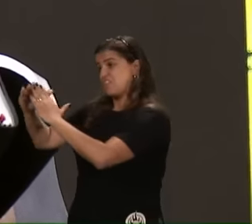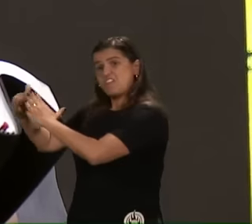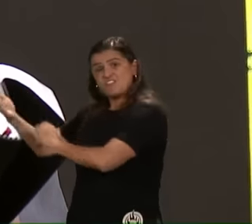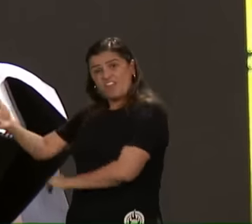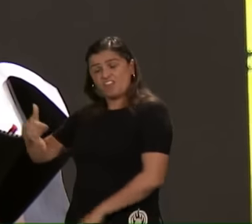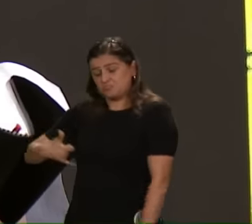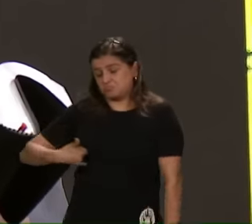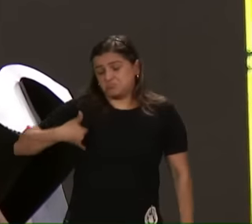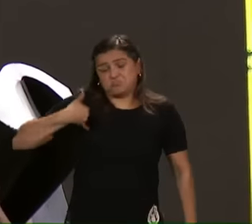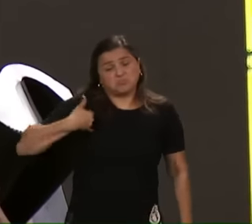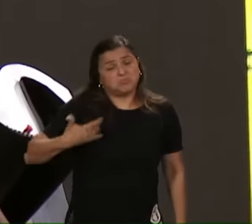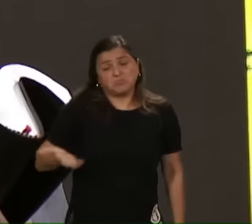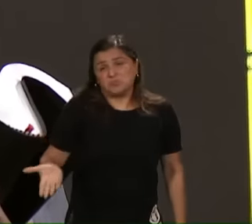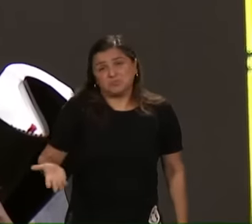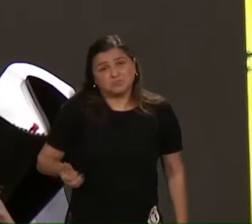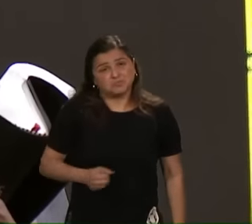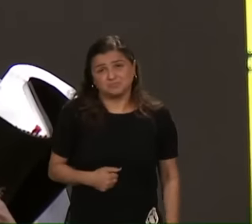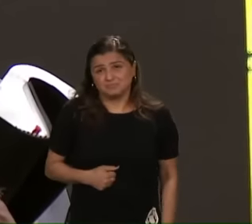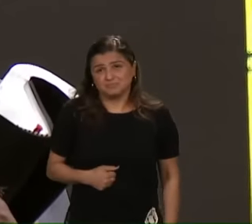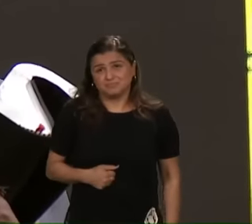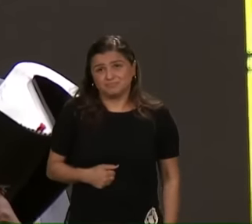orgulhosos.